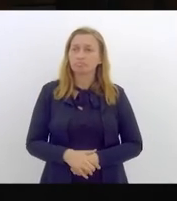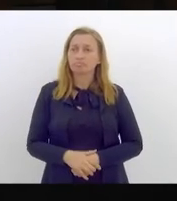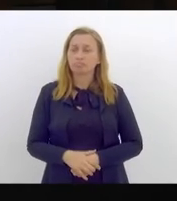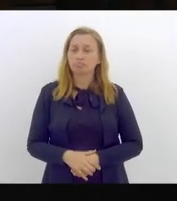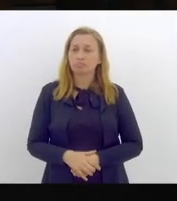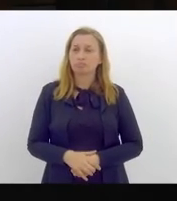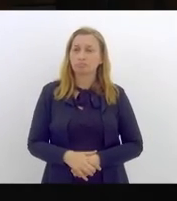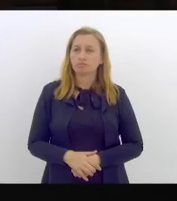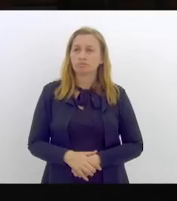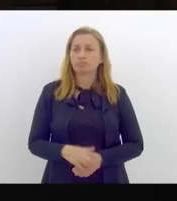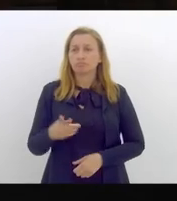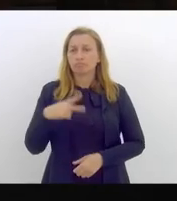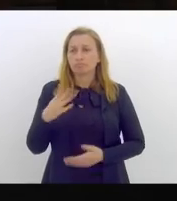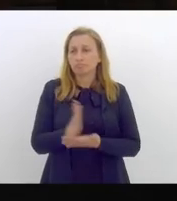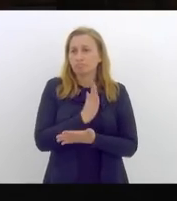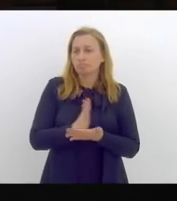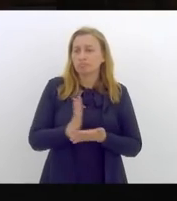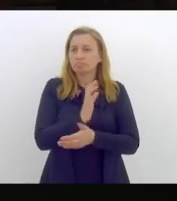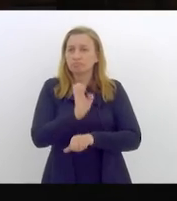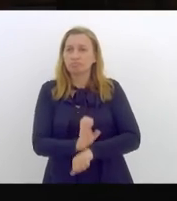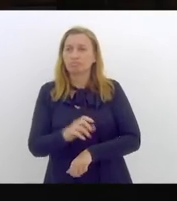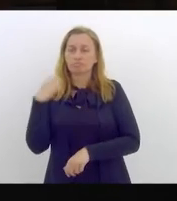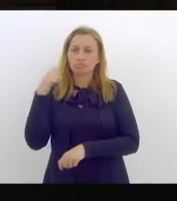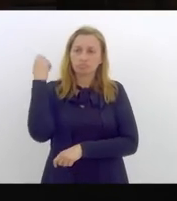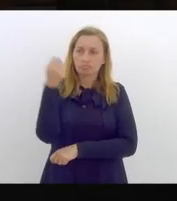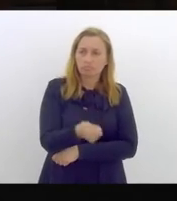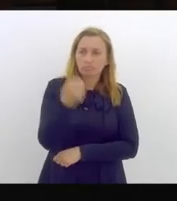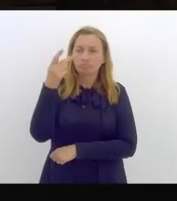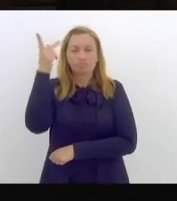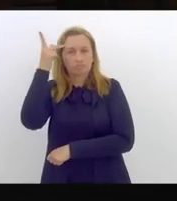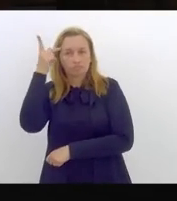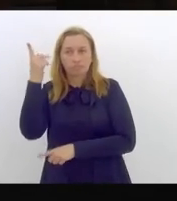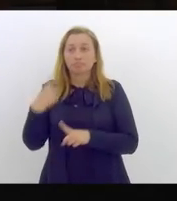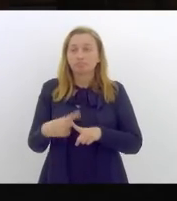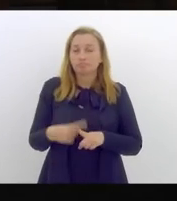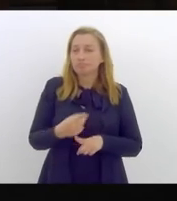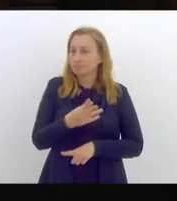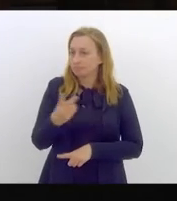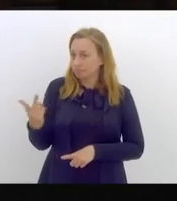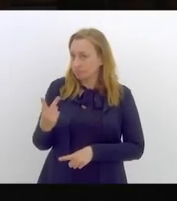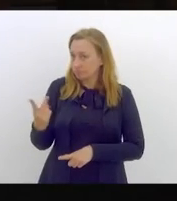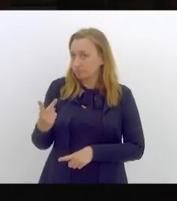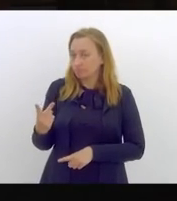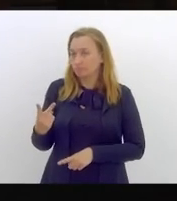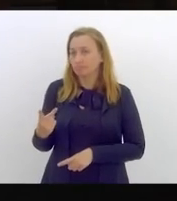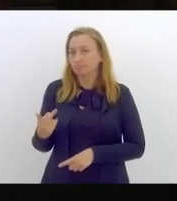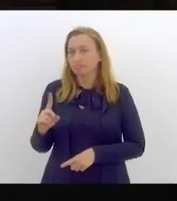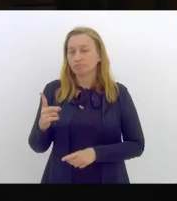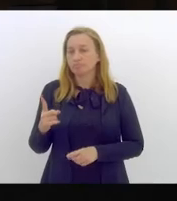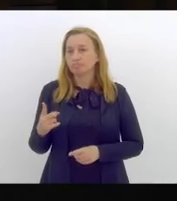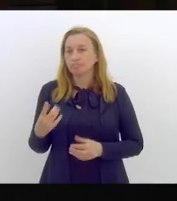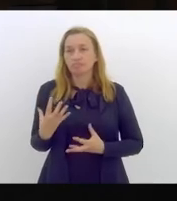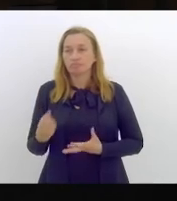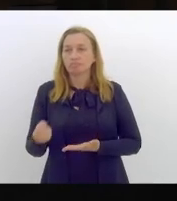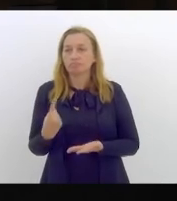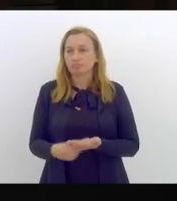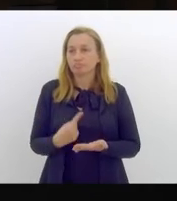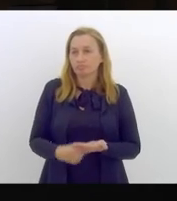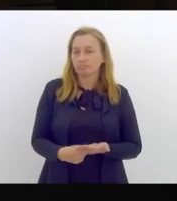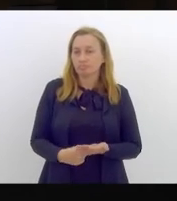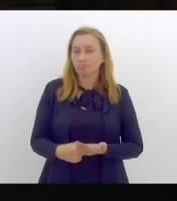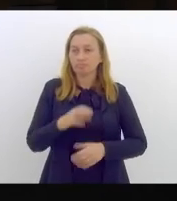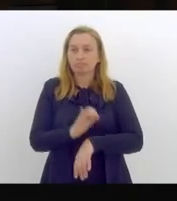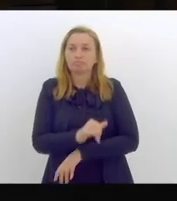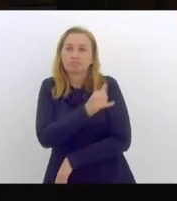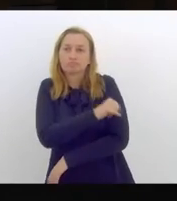que a gente tem que se inspirar em alguns estados como Rio Grande do Sul e São Paulo, porque esses que não foram plenamente acordo, porque o estado